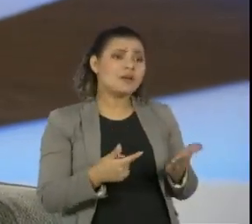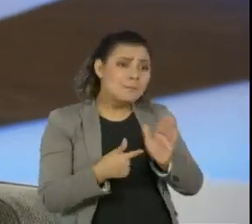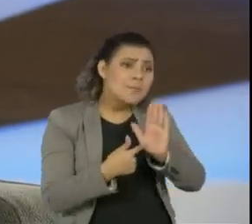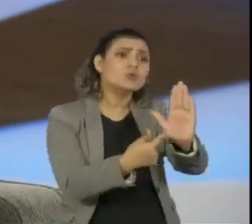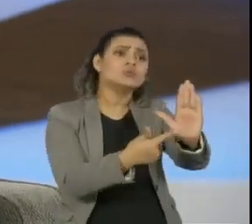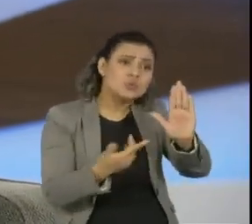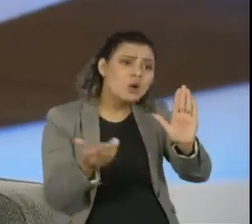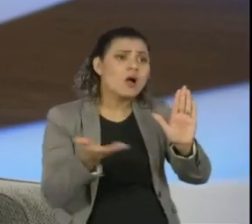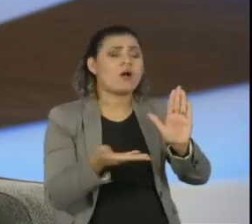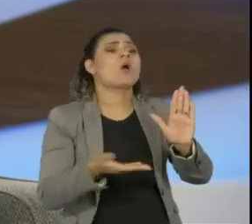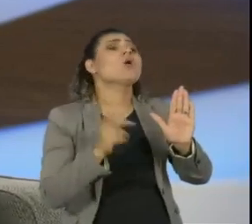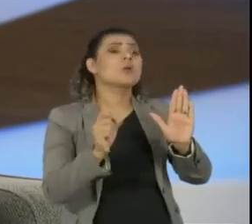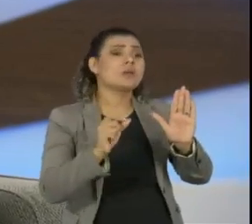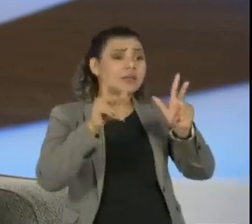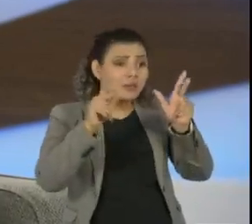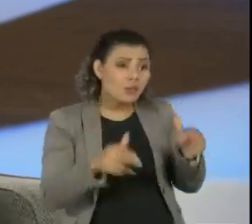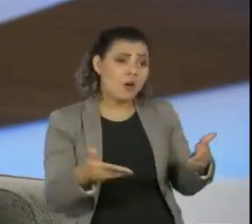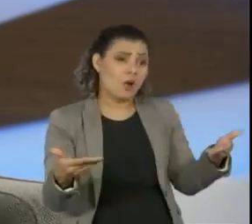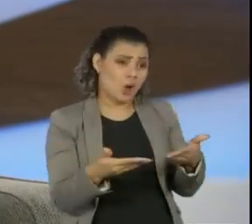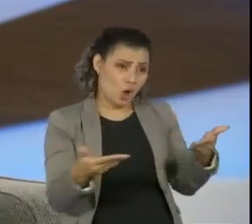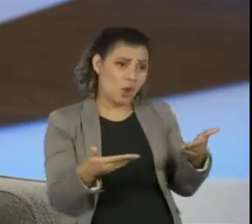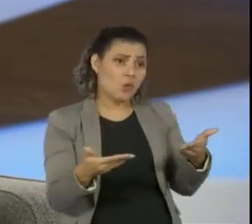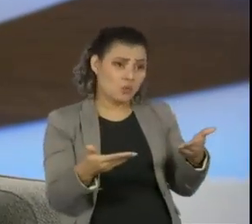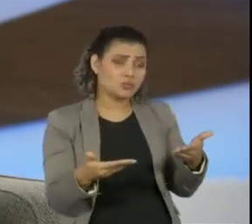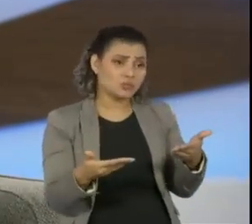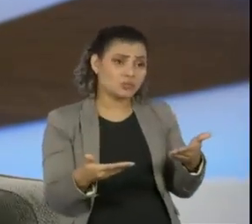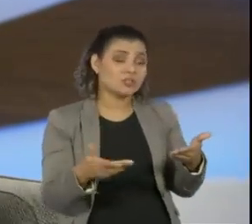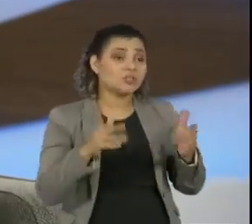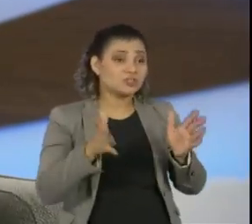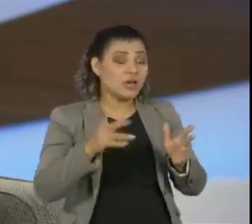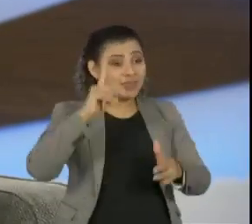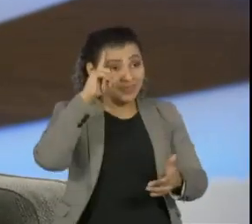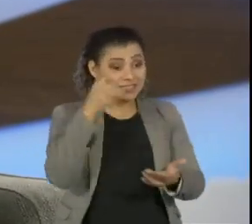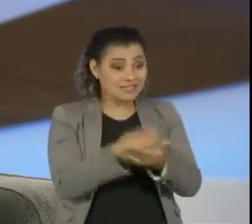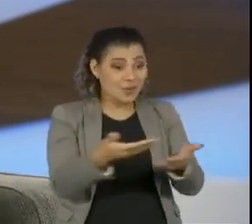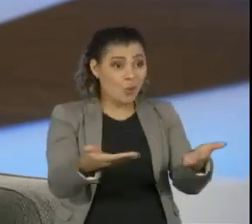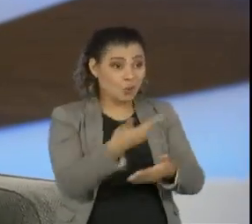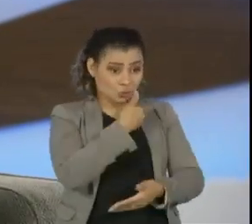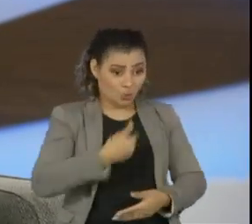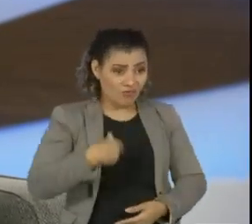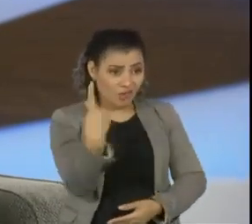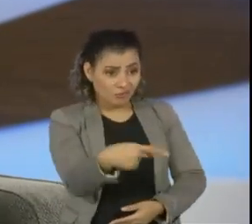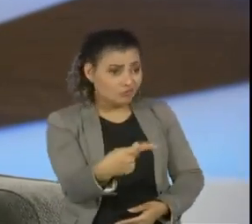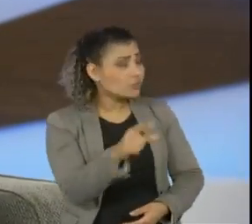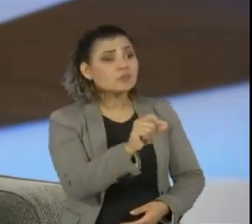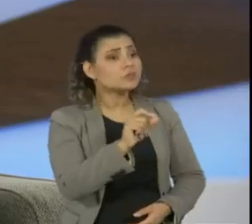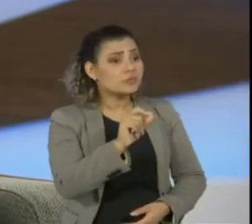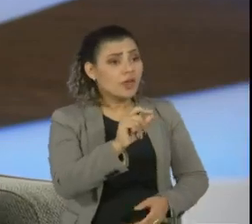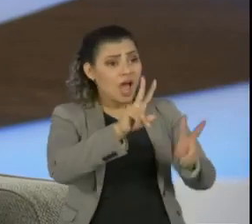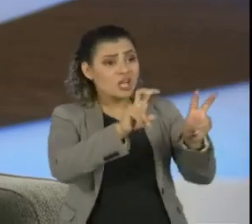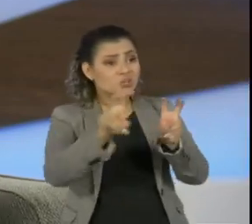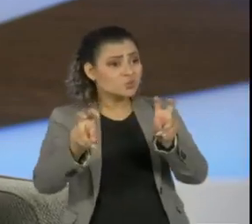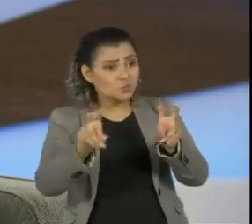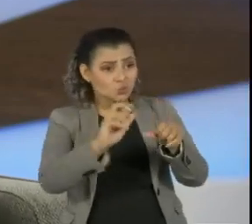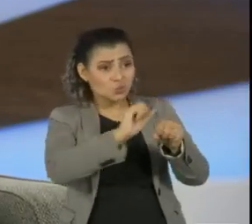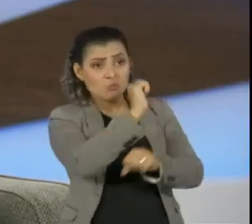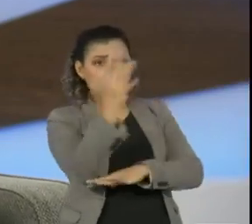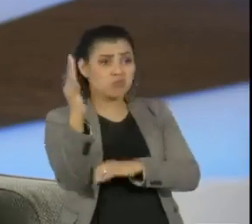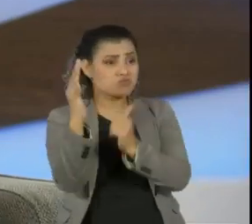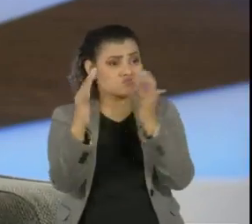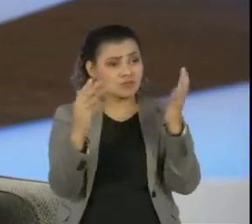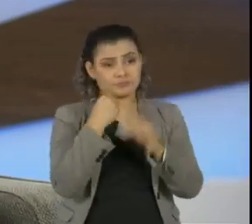clara como do ponto de vista do processo decisório neste governo este assunto está sendo